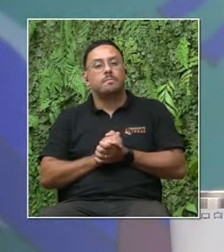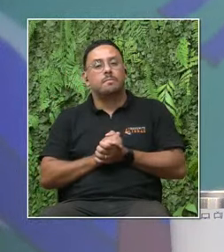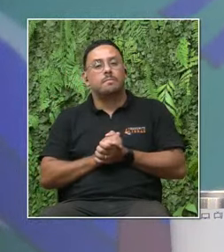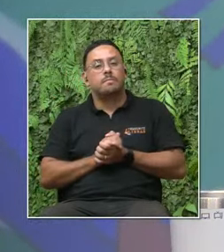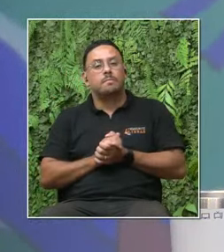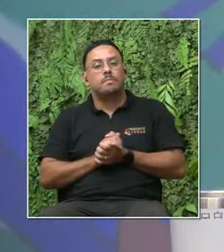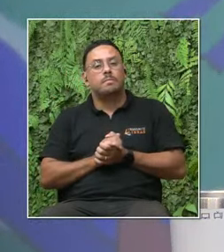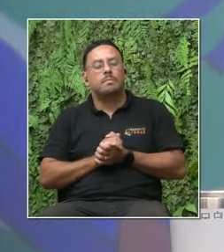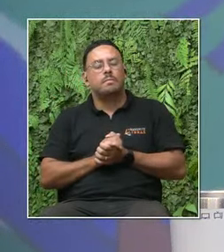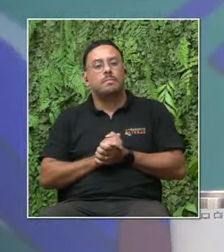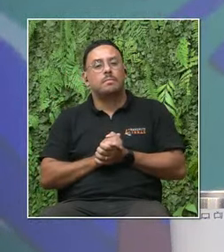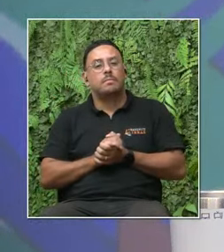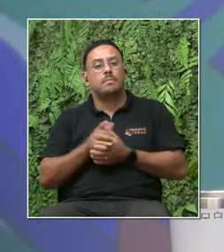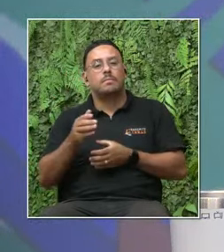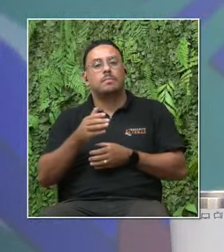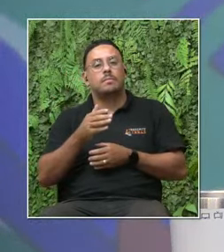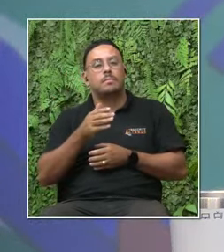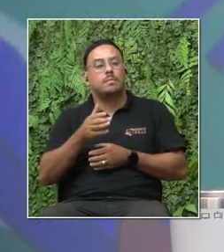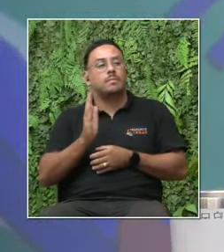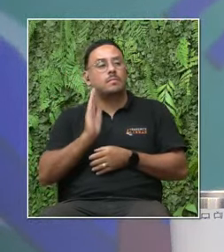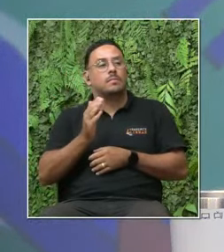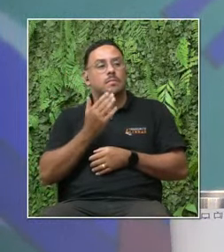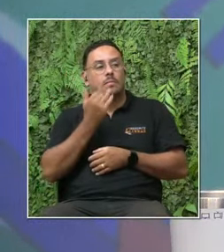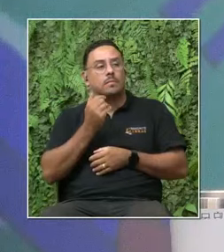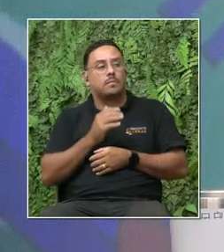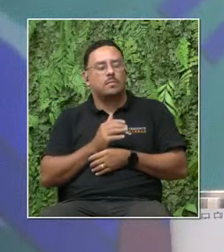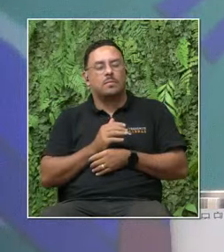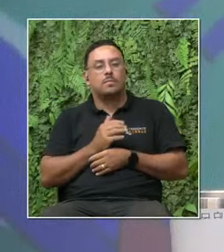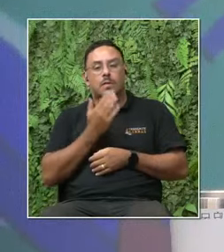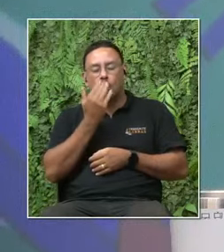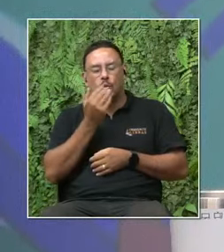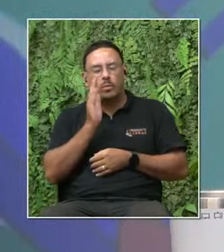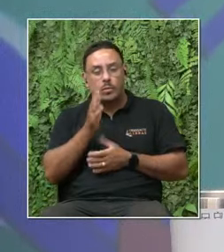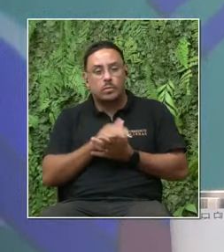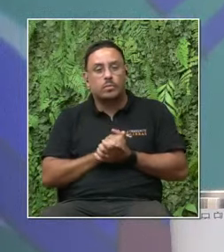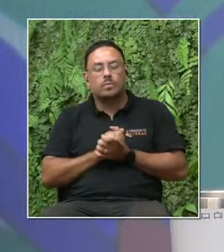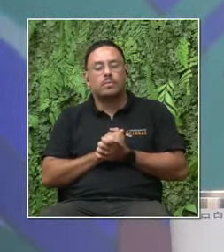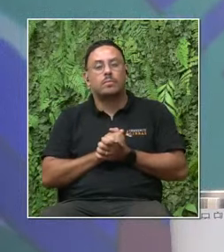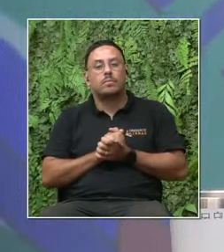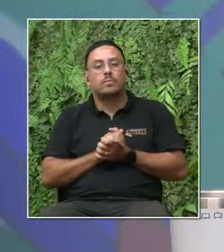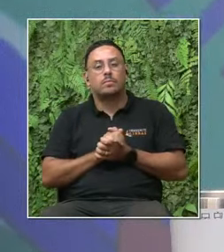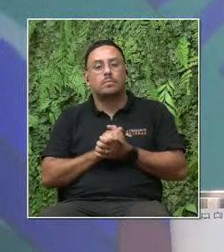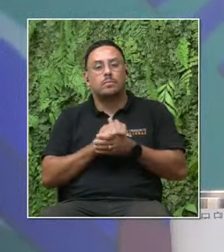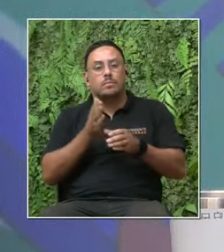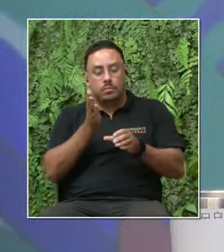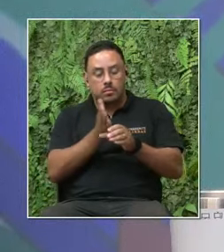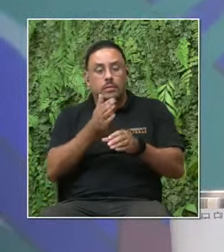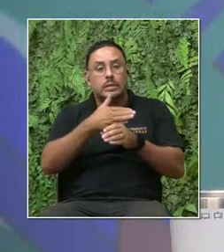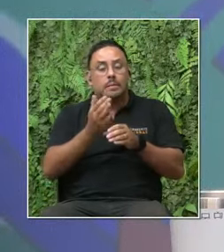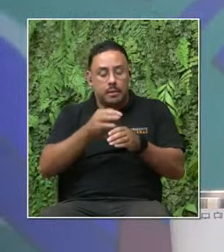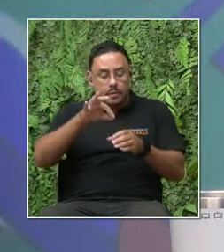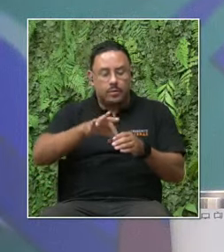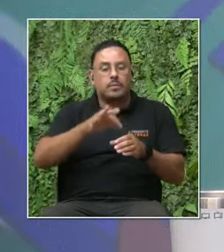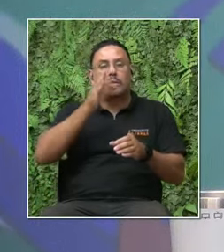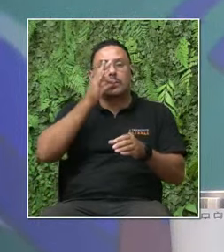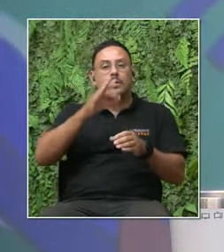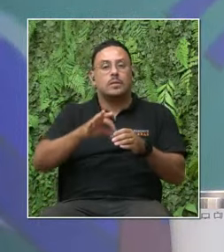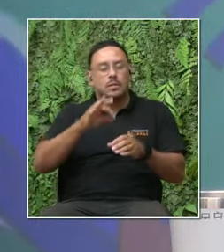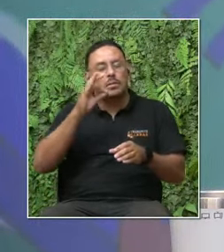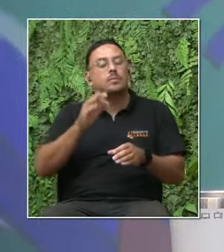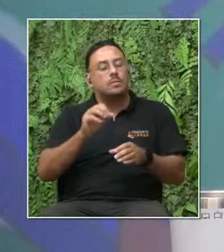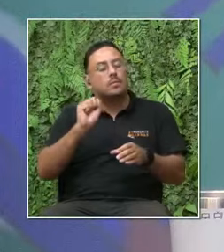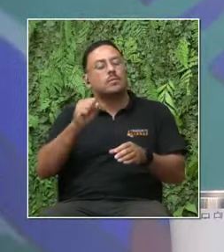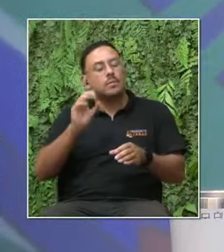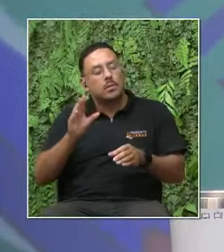cara você provou ou não o qu a a batata batata